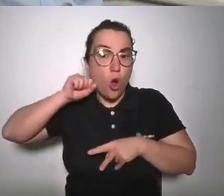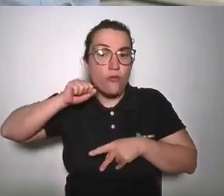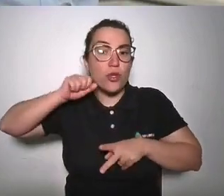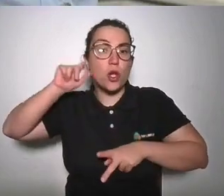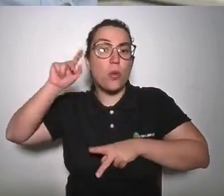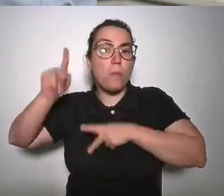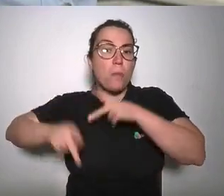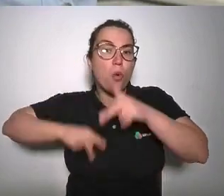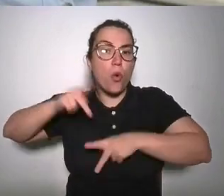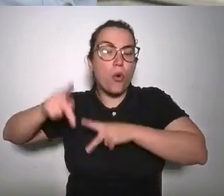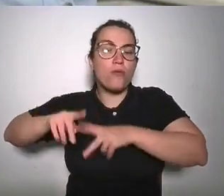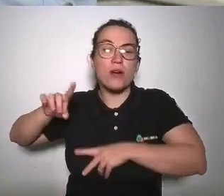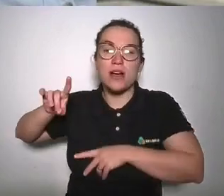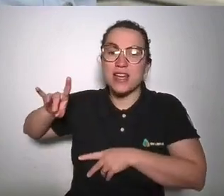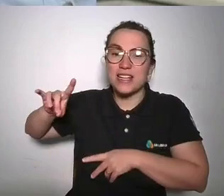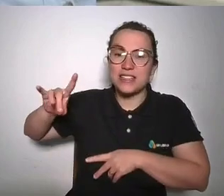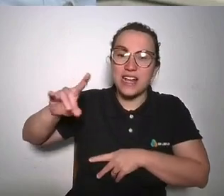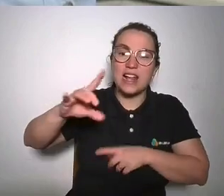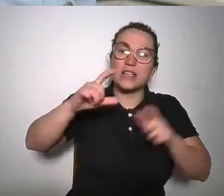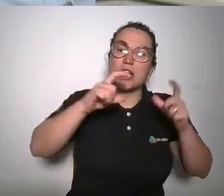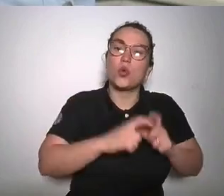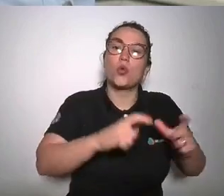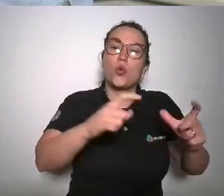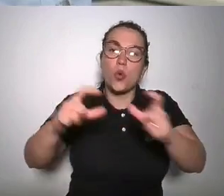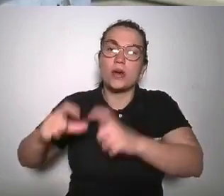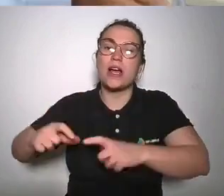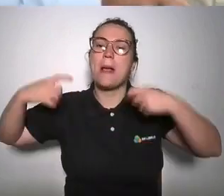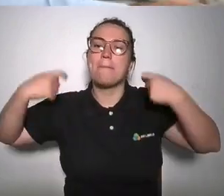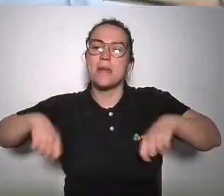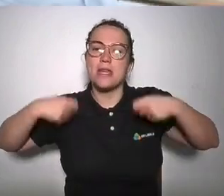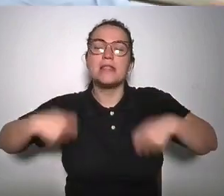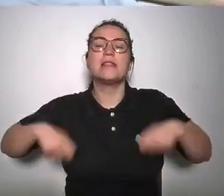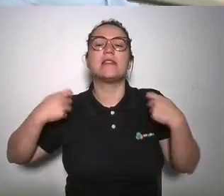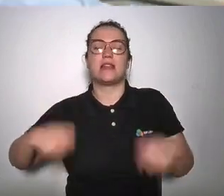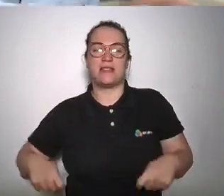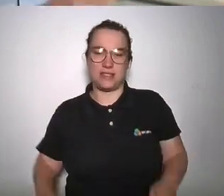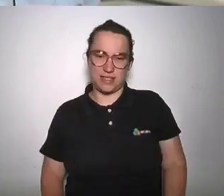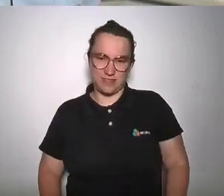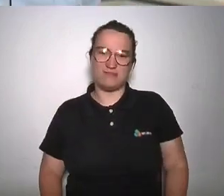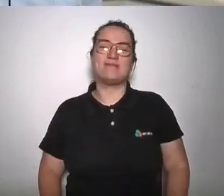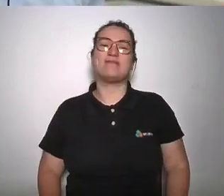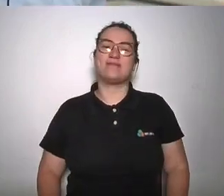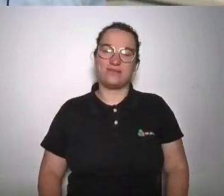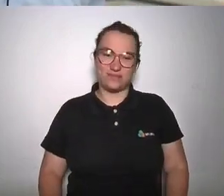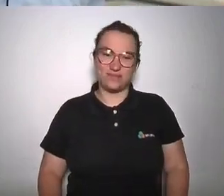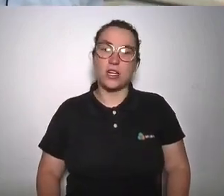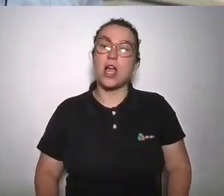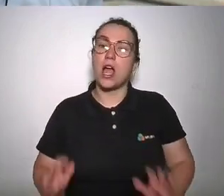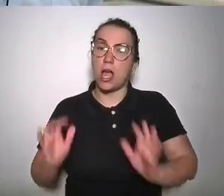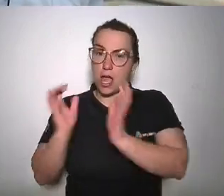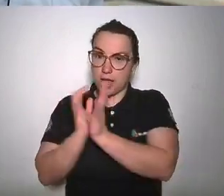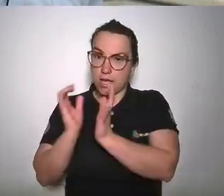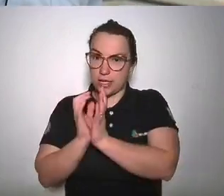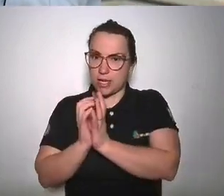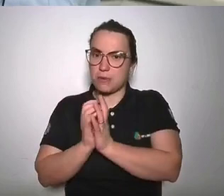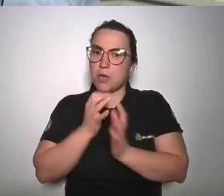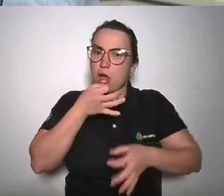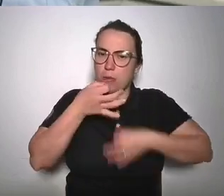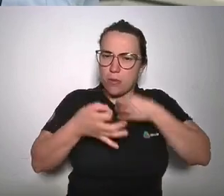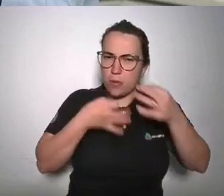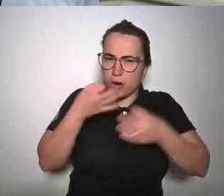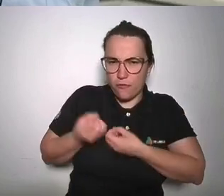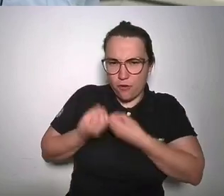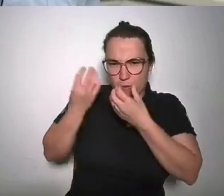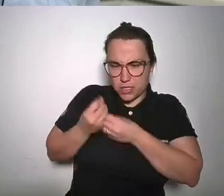que cada bairro, cada localidade precisa, merece. Aí a nossa equipe reúne essas